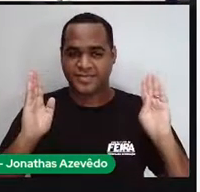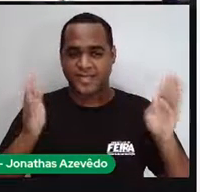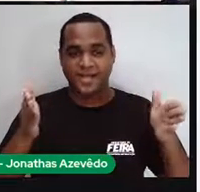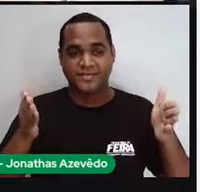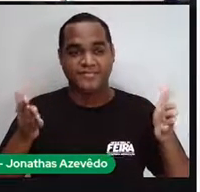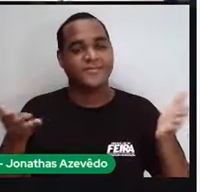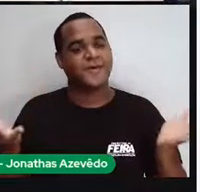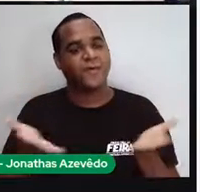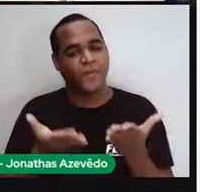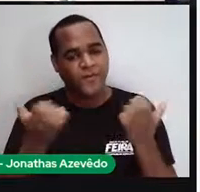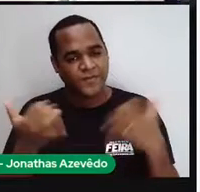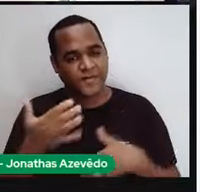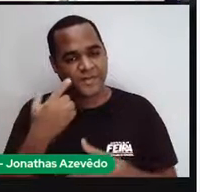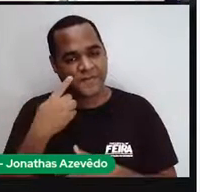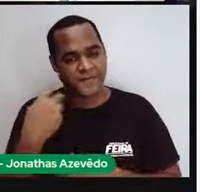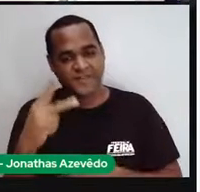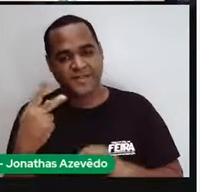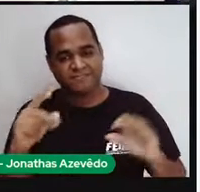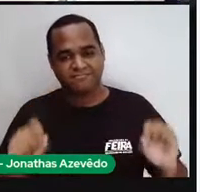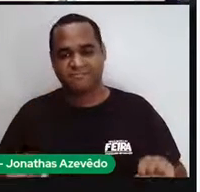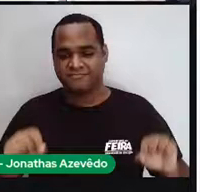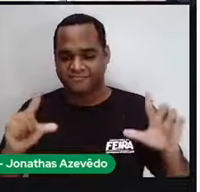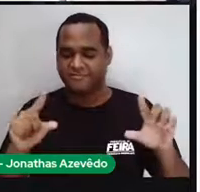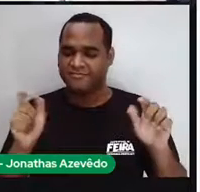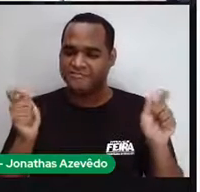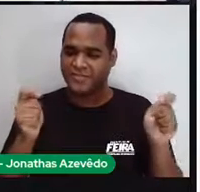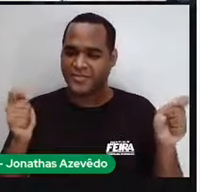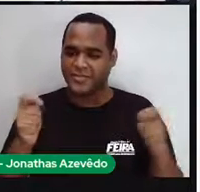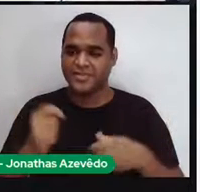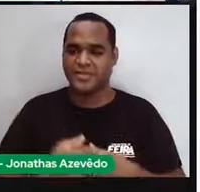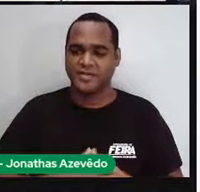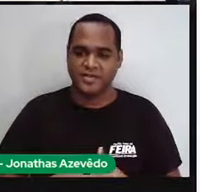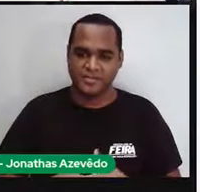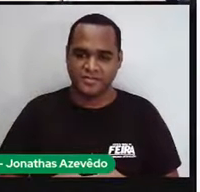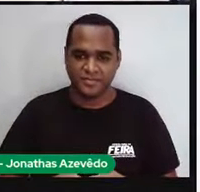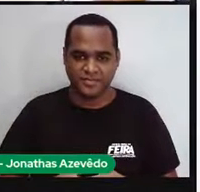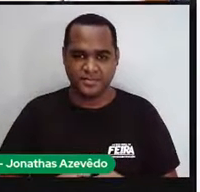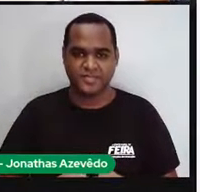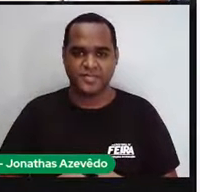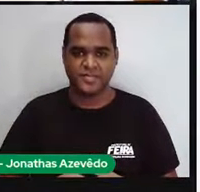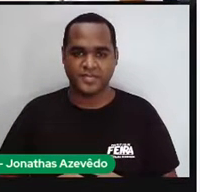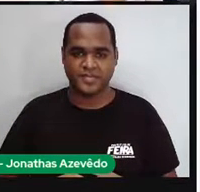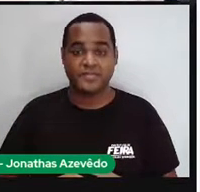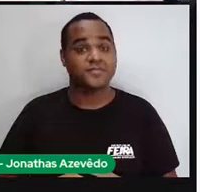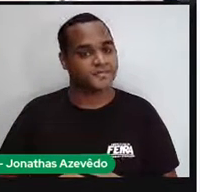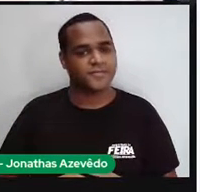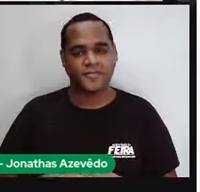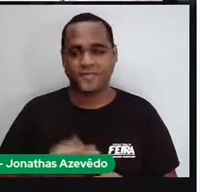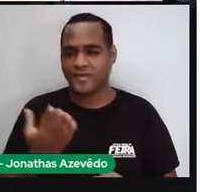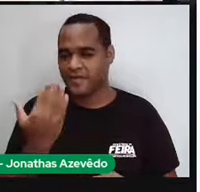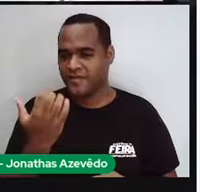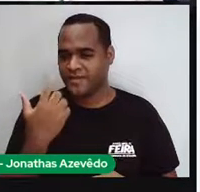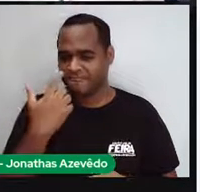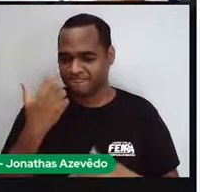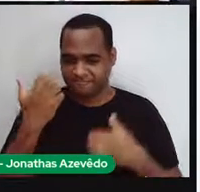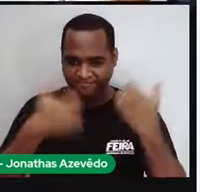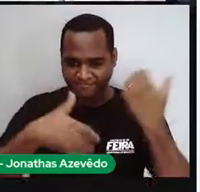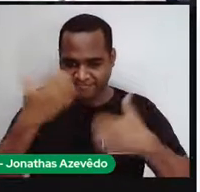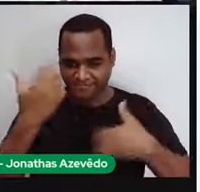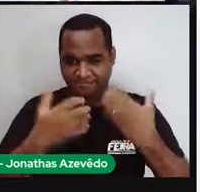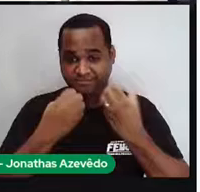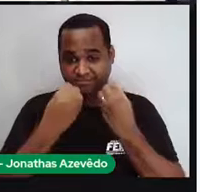Olha ele aí sua tela tá bom vem comigo